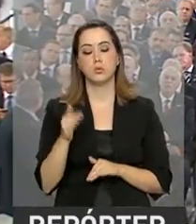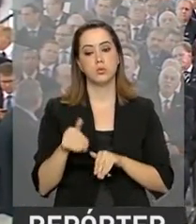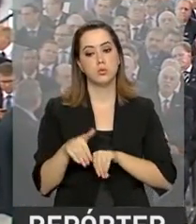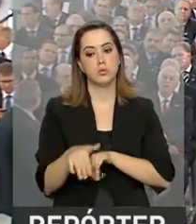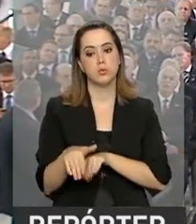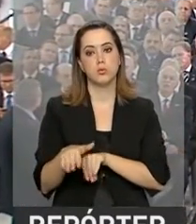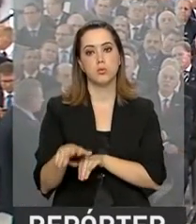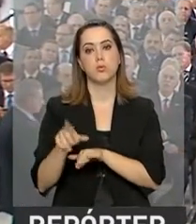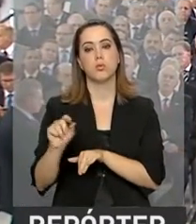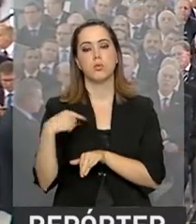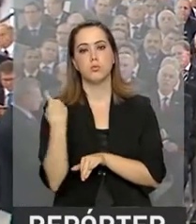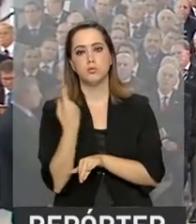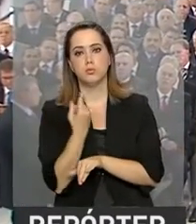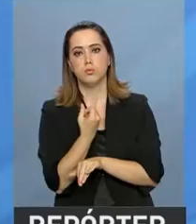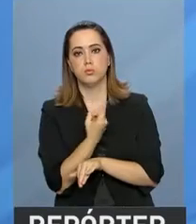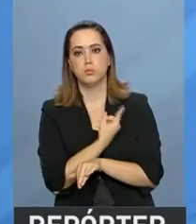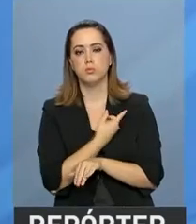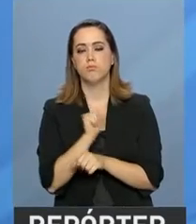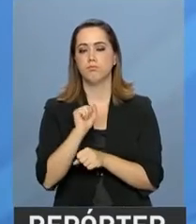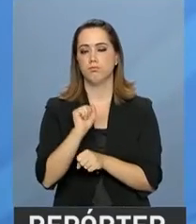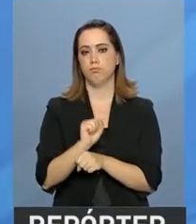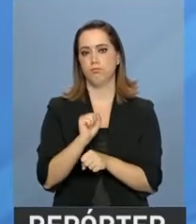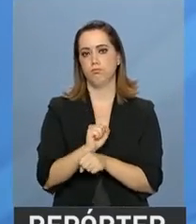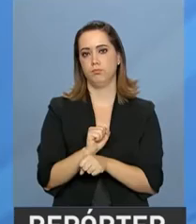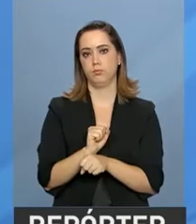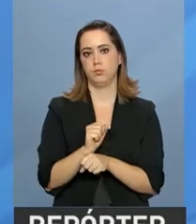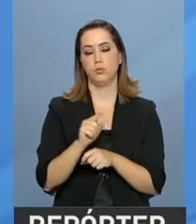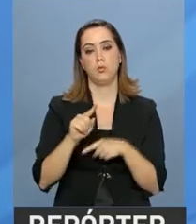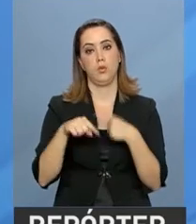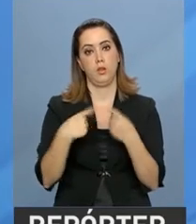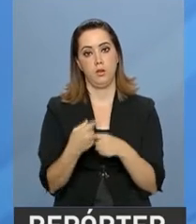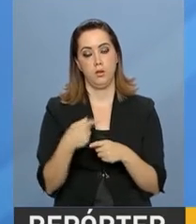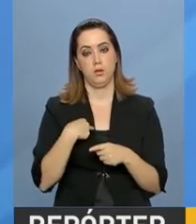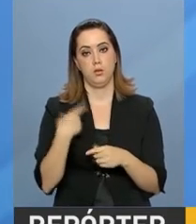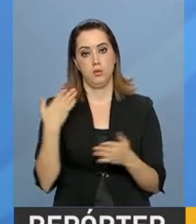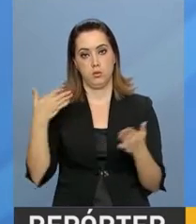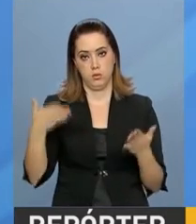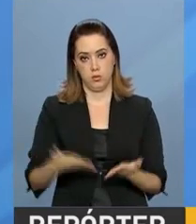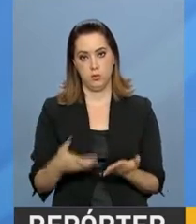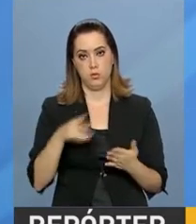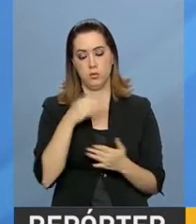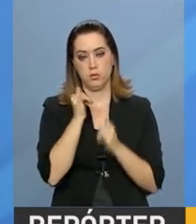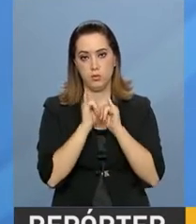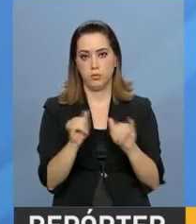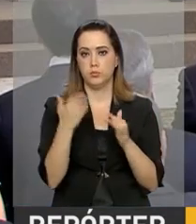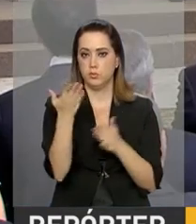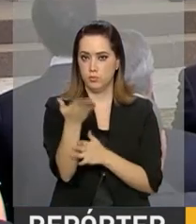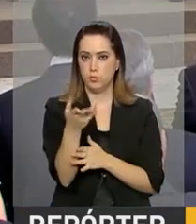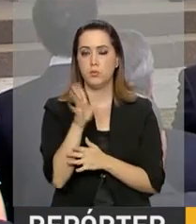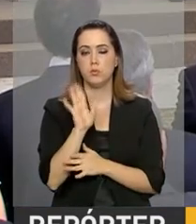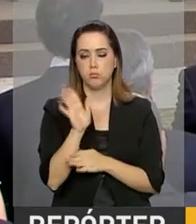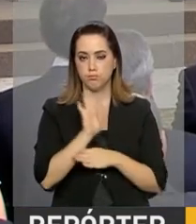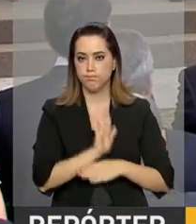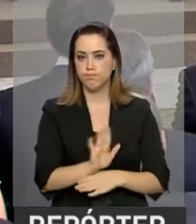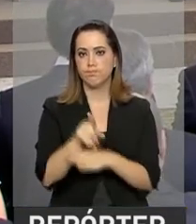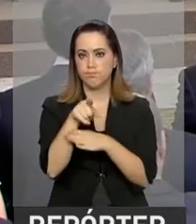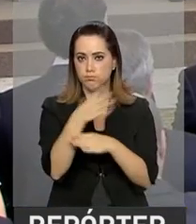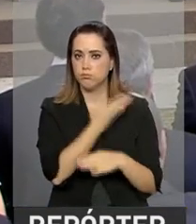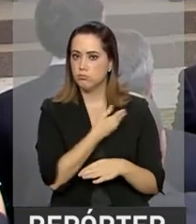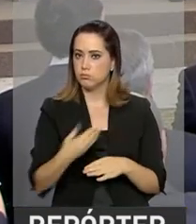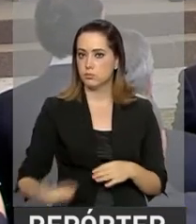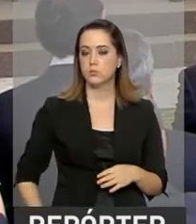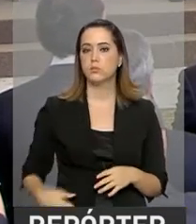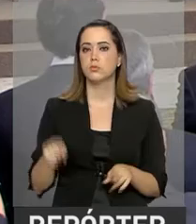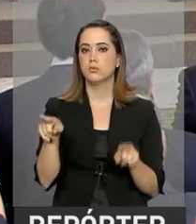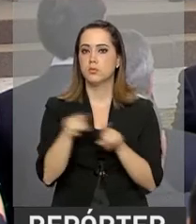é o governo que todos os trabalhadores de espera viemos aqui dizer que apoiamos o seu governo apoiamos o governo